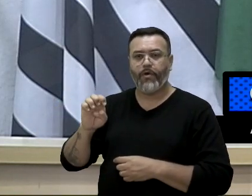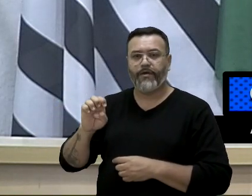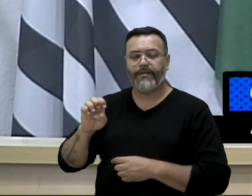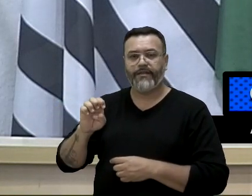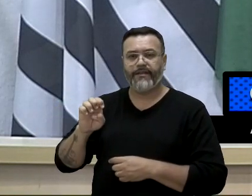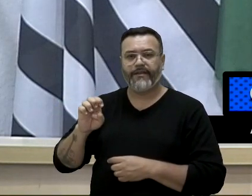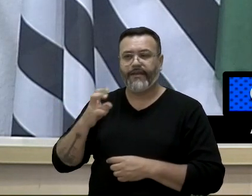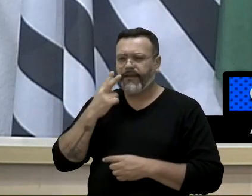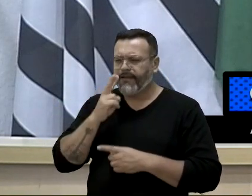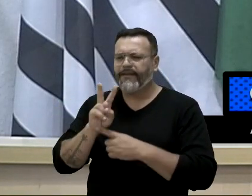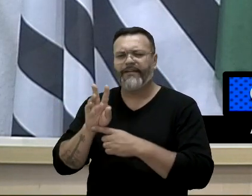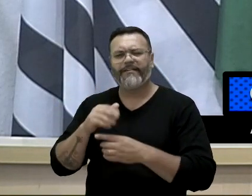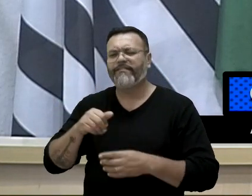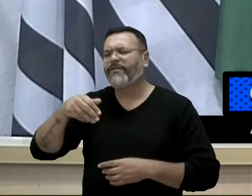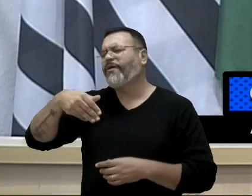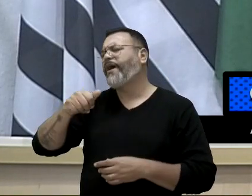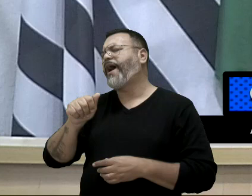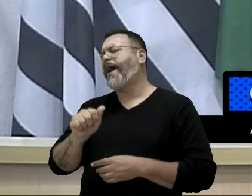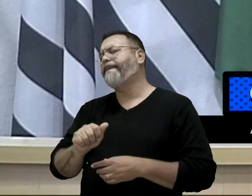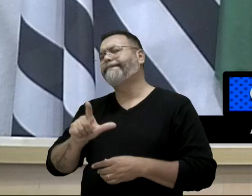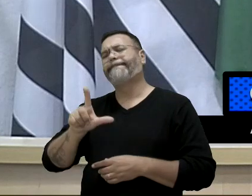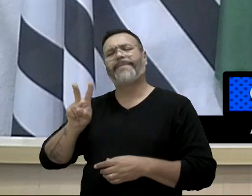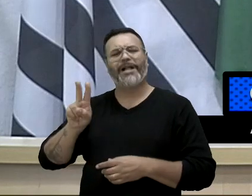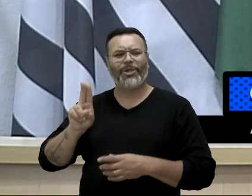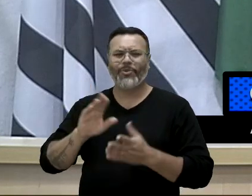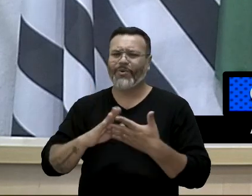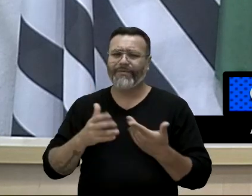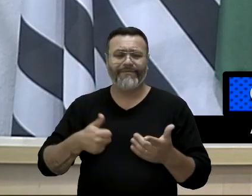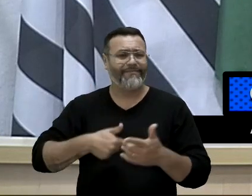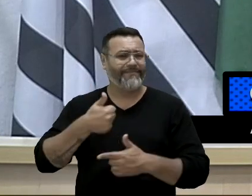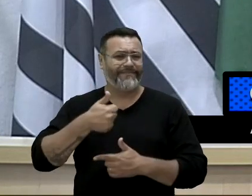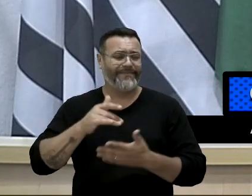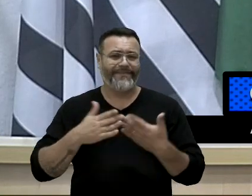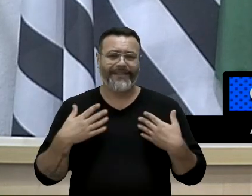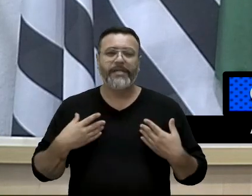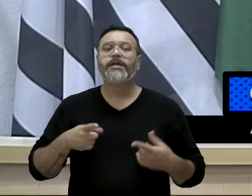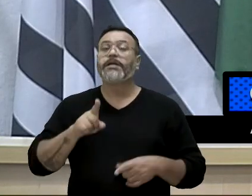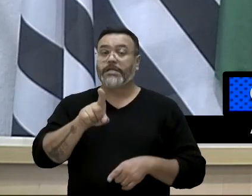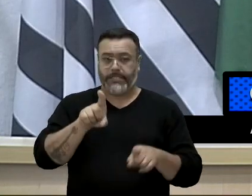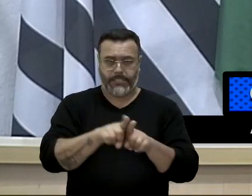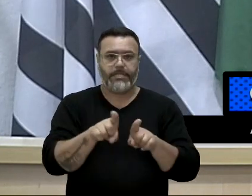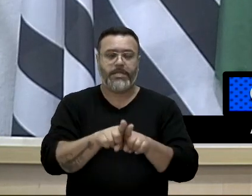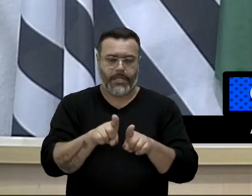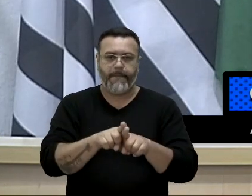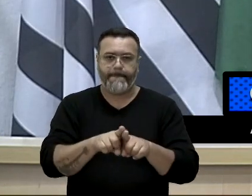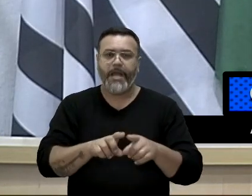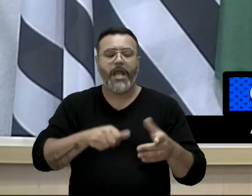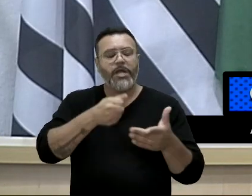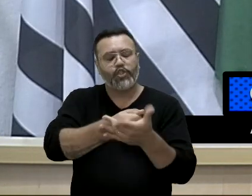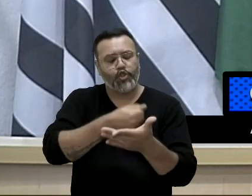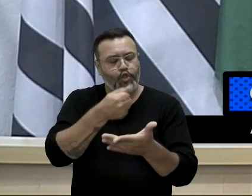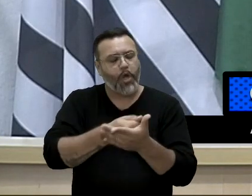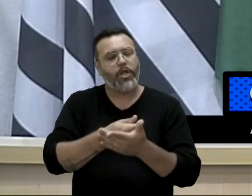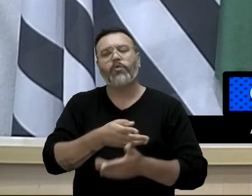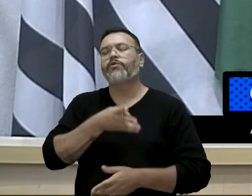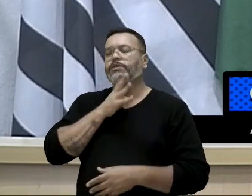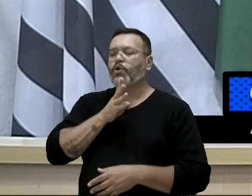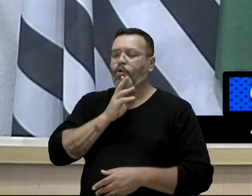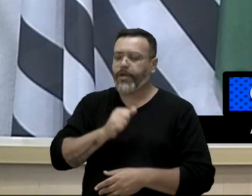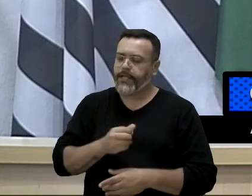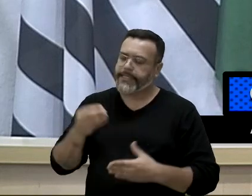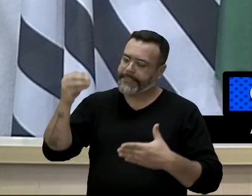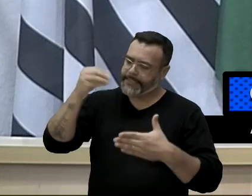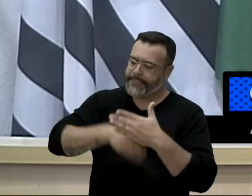barriga. E eu sei também, ô Simone, da sua luta dentro do Agamute, eu fui até lá, a gente andou aquele hospital todo.